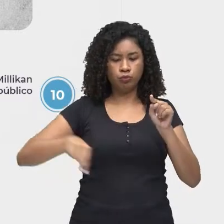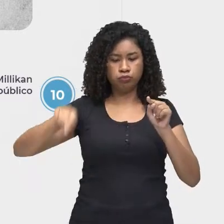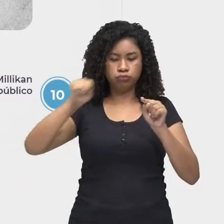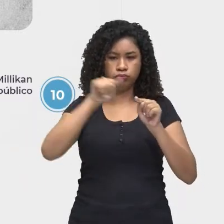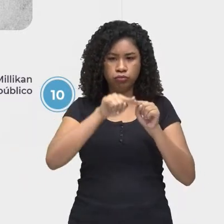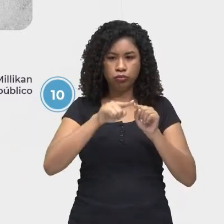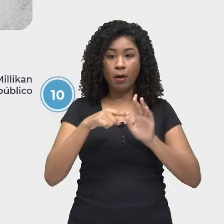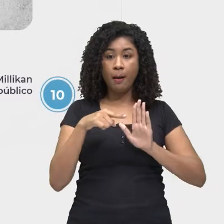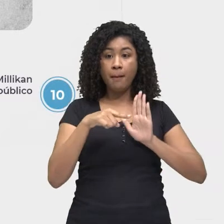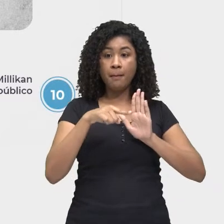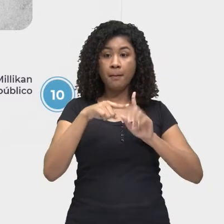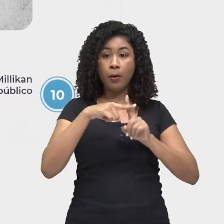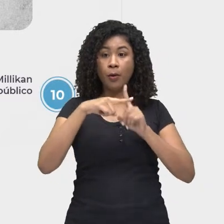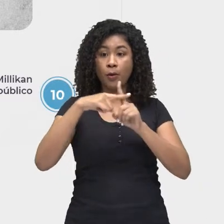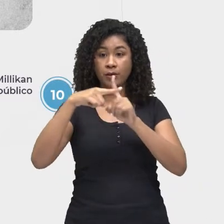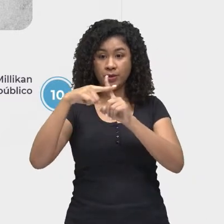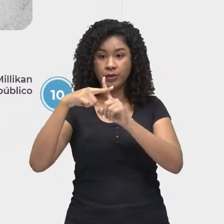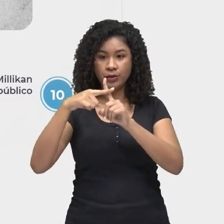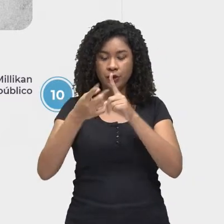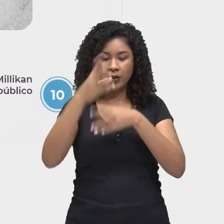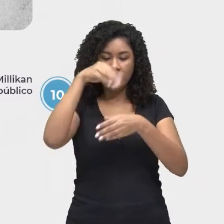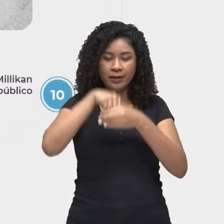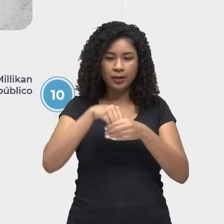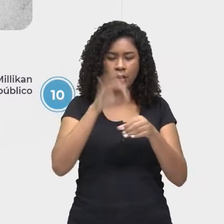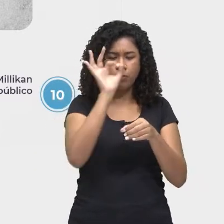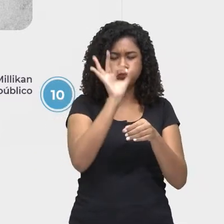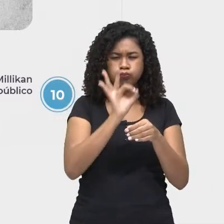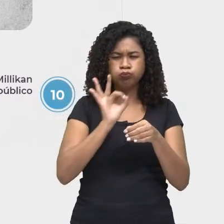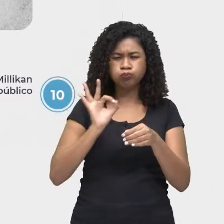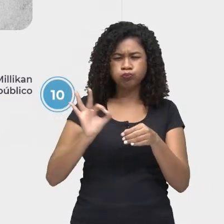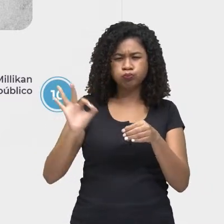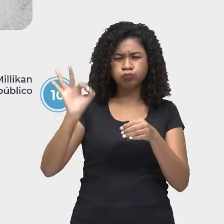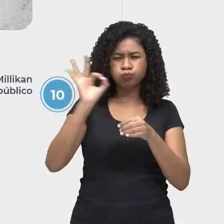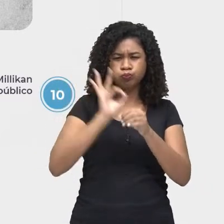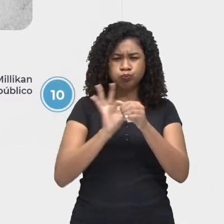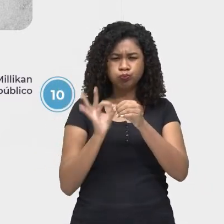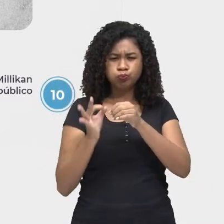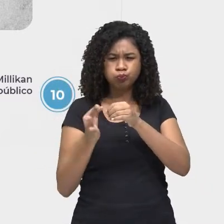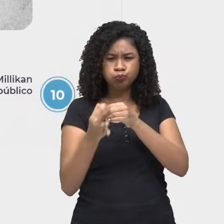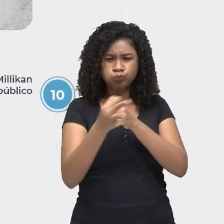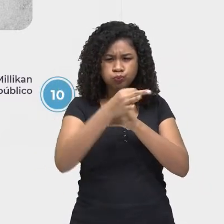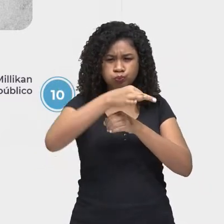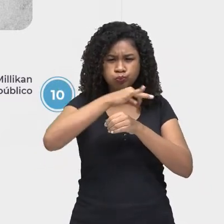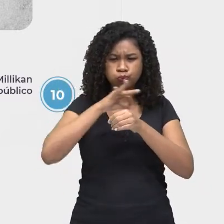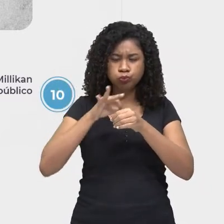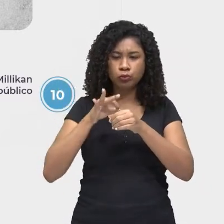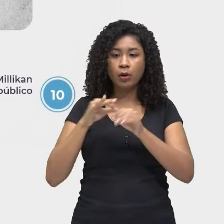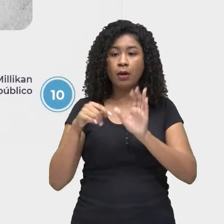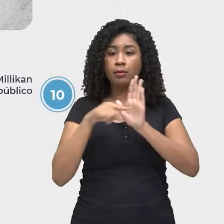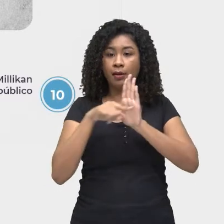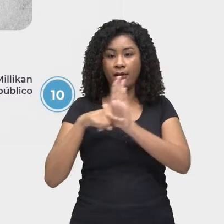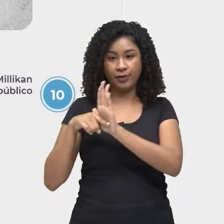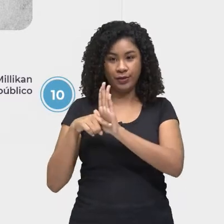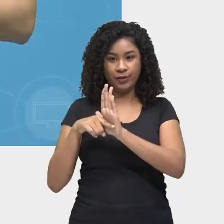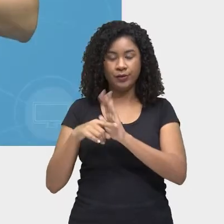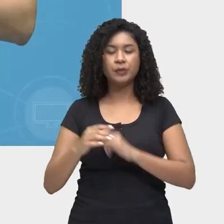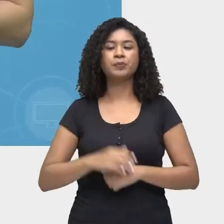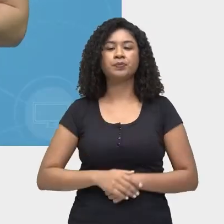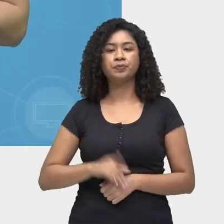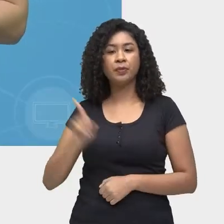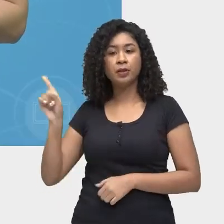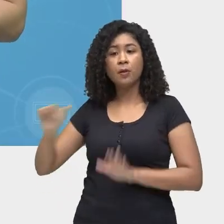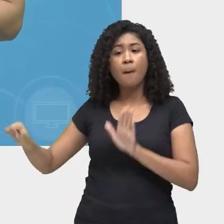isso também que Thomson ficou conhecido como o pai do elétron. É importante destacar que ele é o